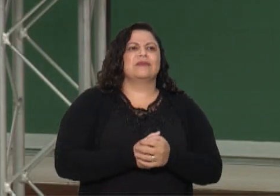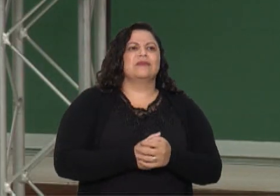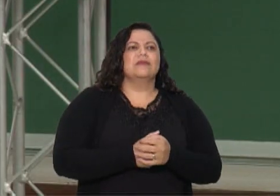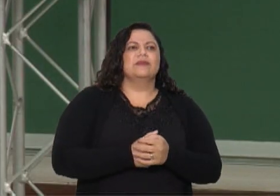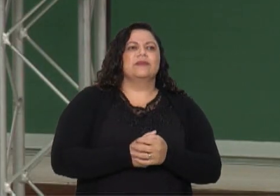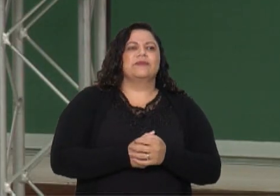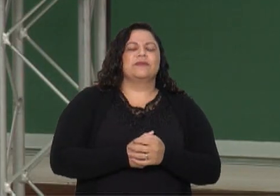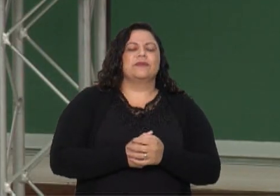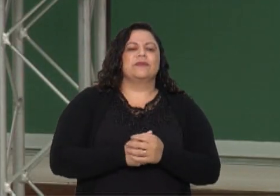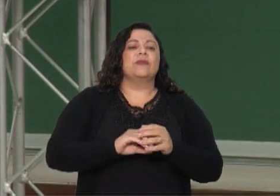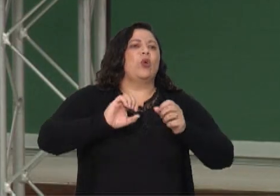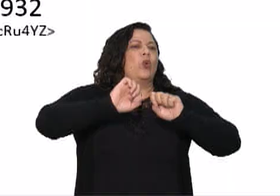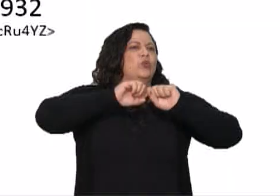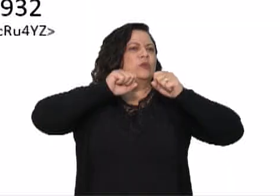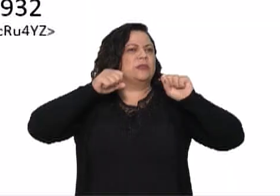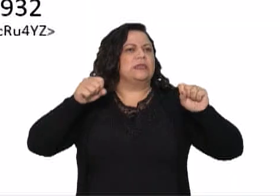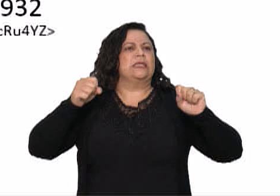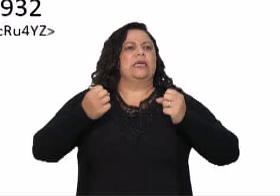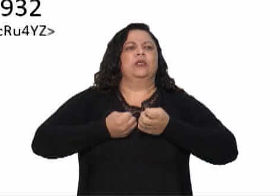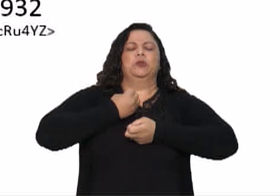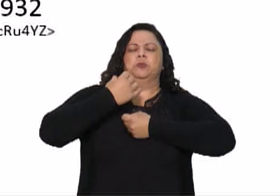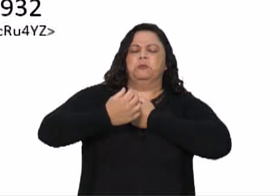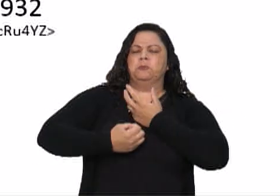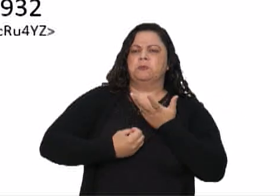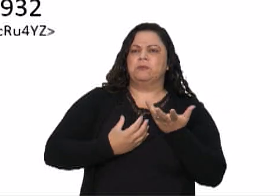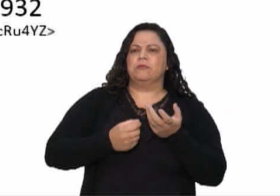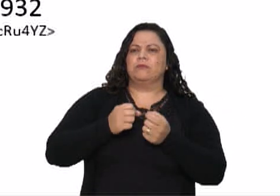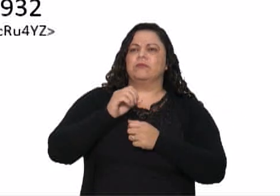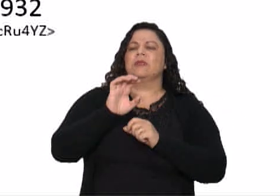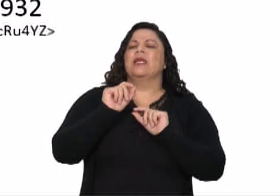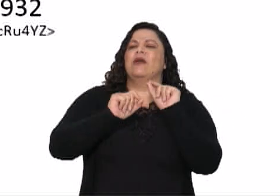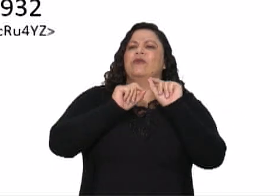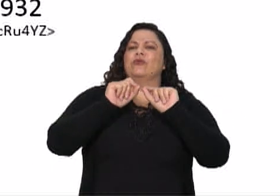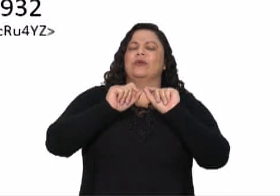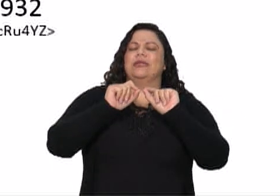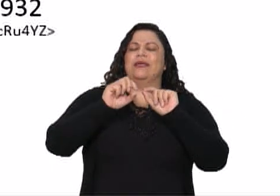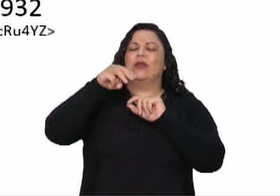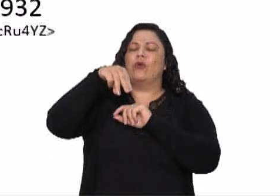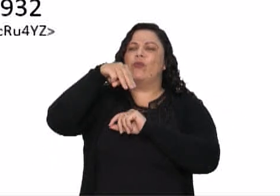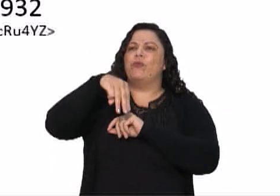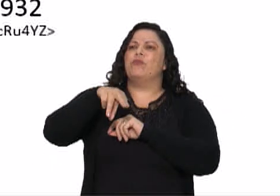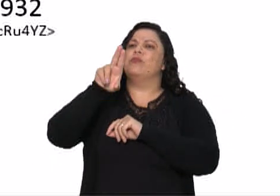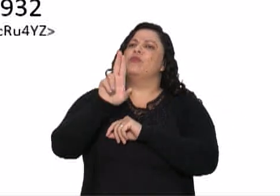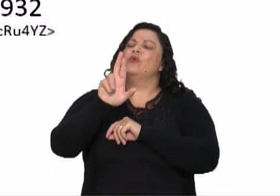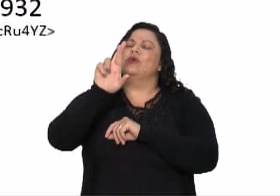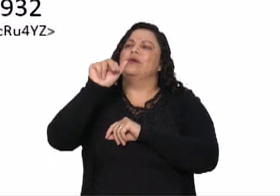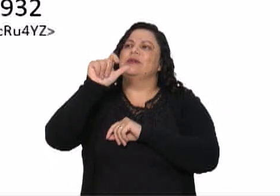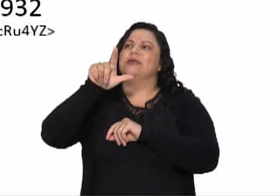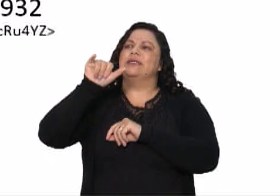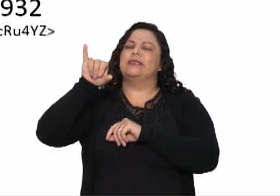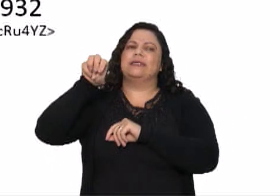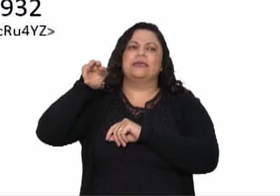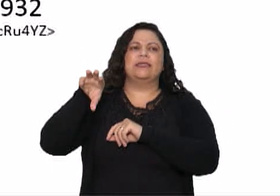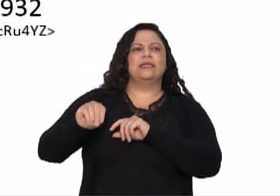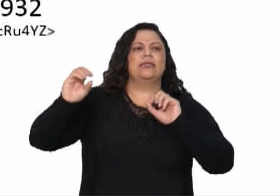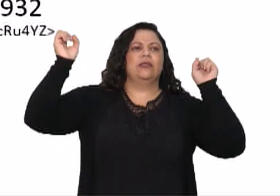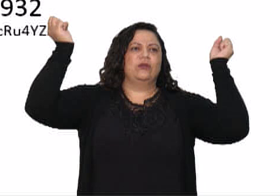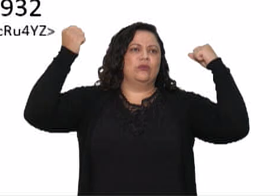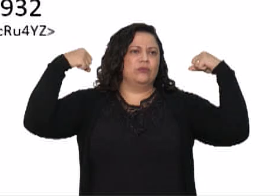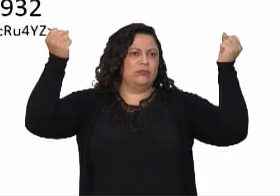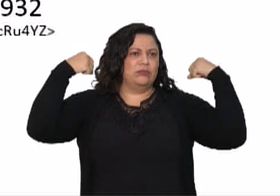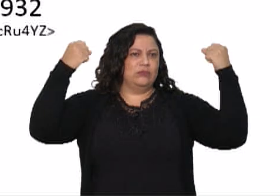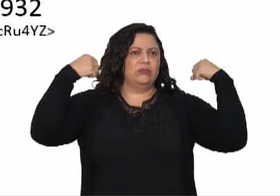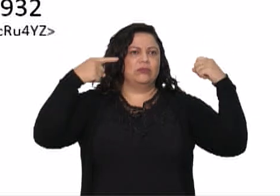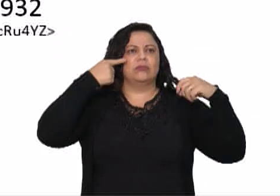grandes expoentes do muralismo mexicano foi Diego Rivera, que é esse senhor que está aqui, ó. Para ele, os grandes murais